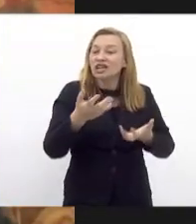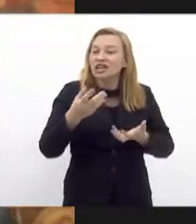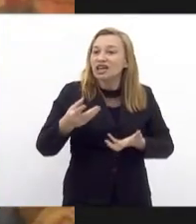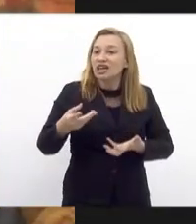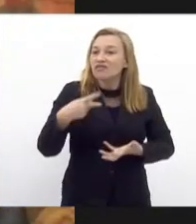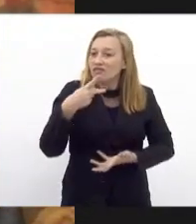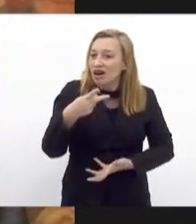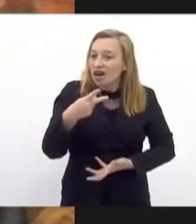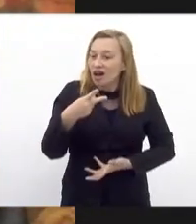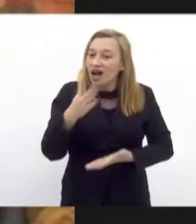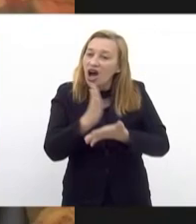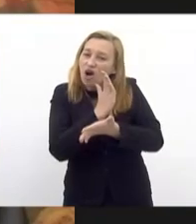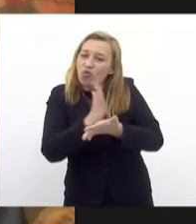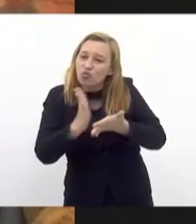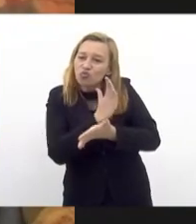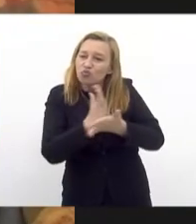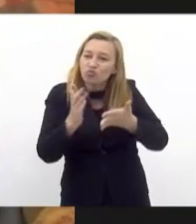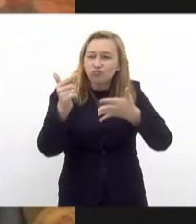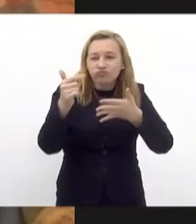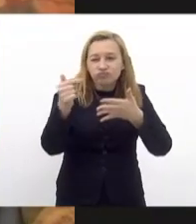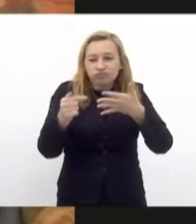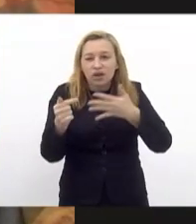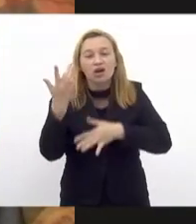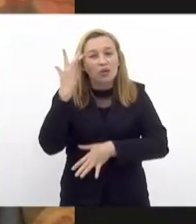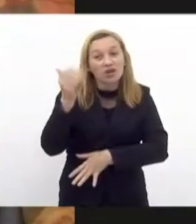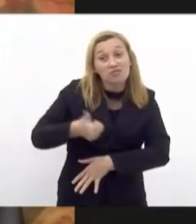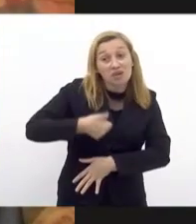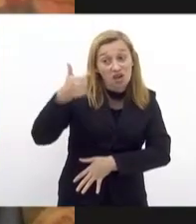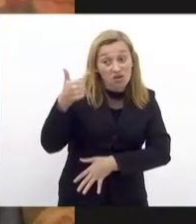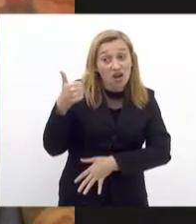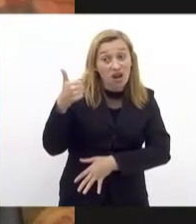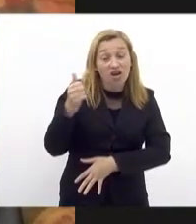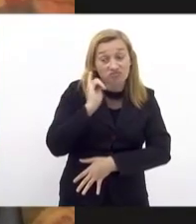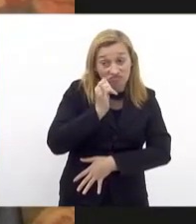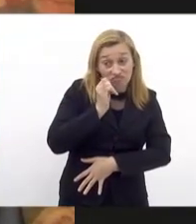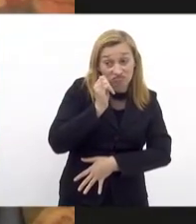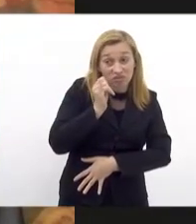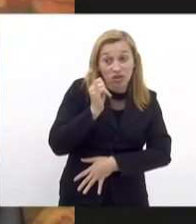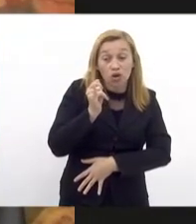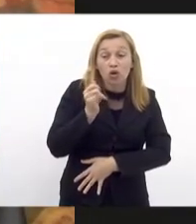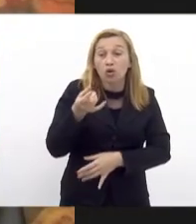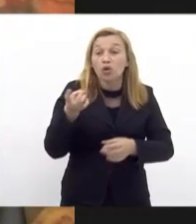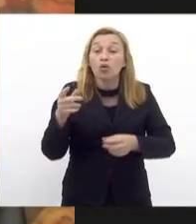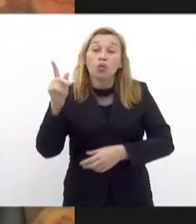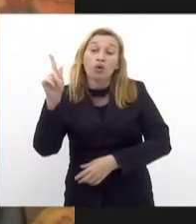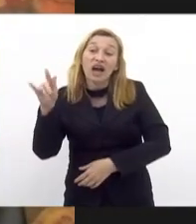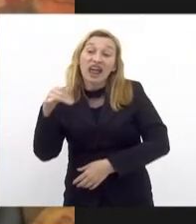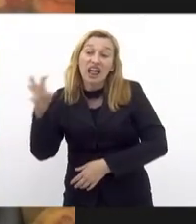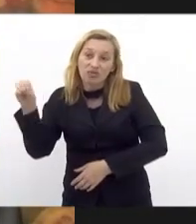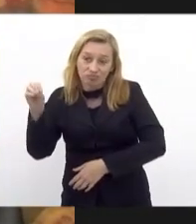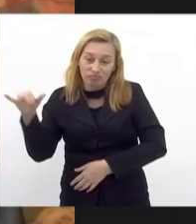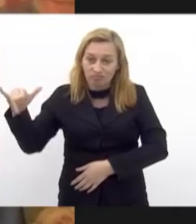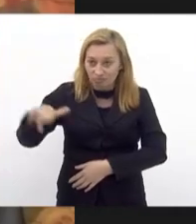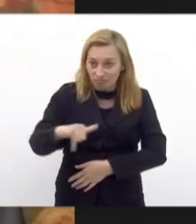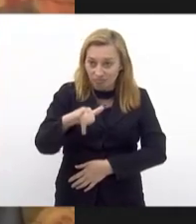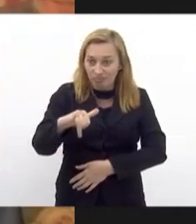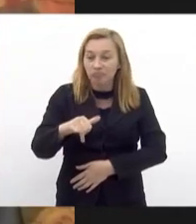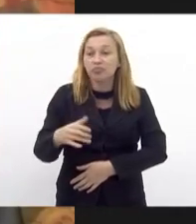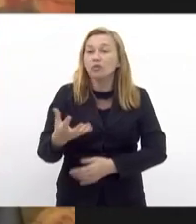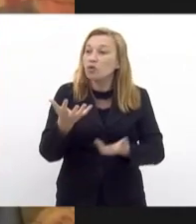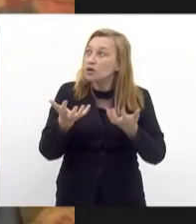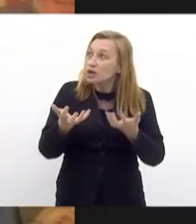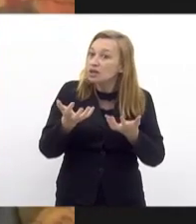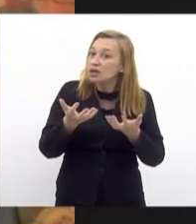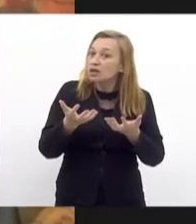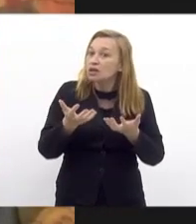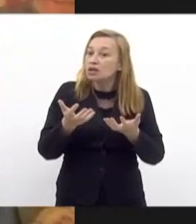acrescentar algumas coisinhas aqui que eu acho que vão melhorar a nossa narrativa sobre o Galeão. Eu diria que talvez